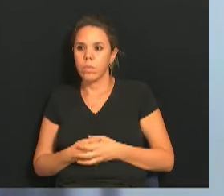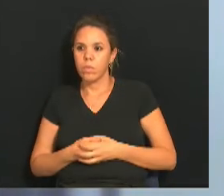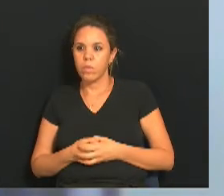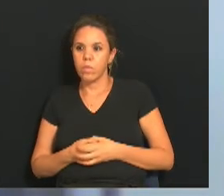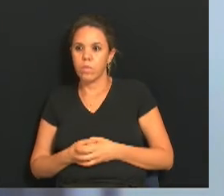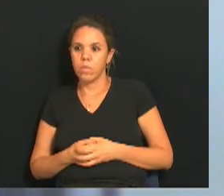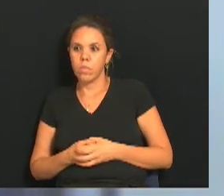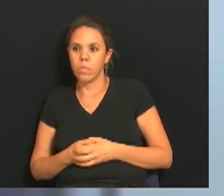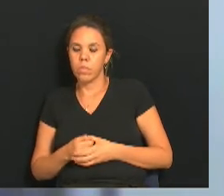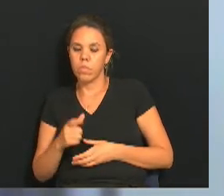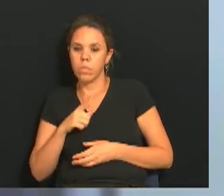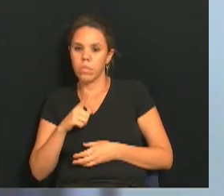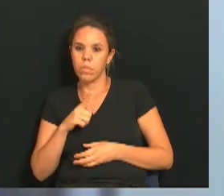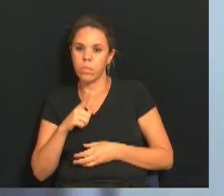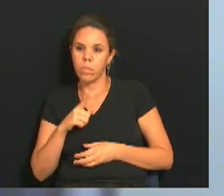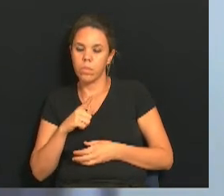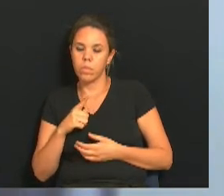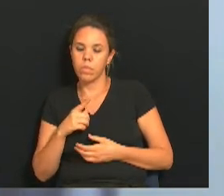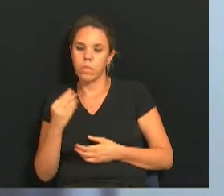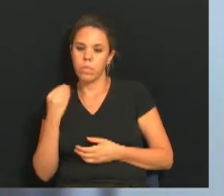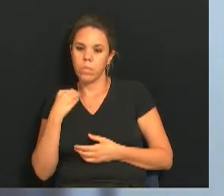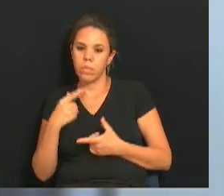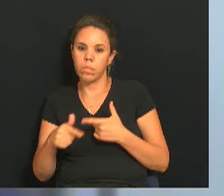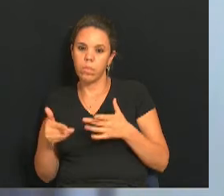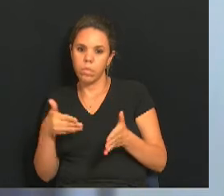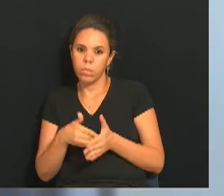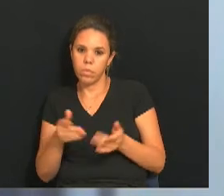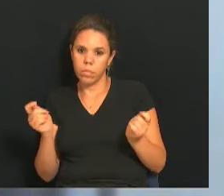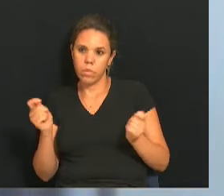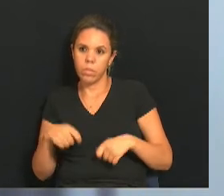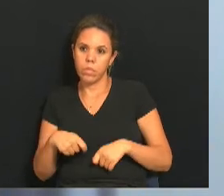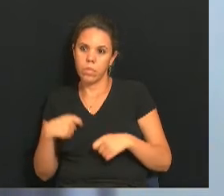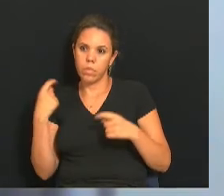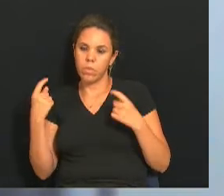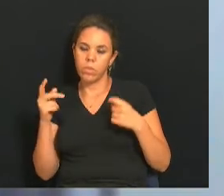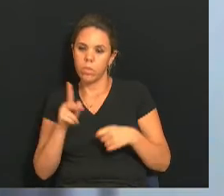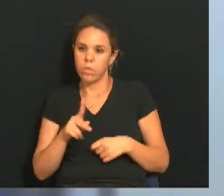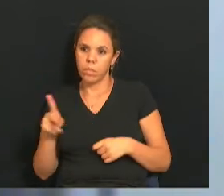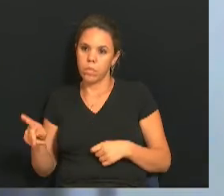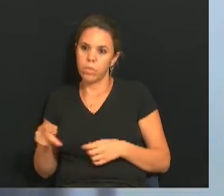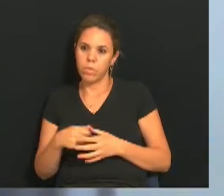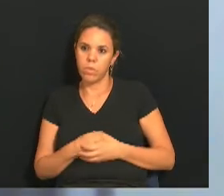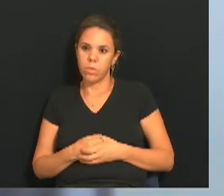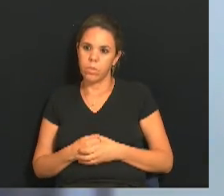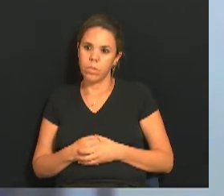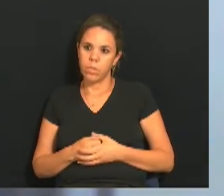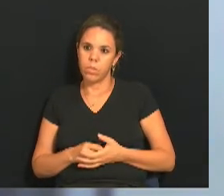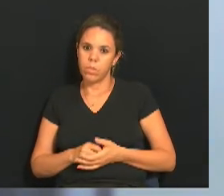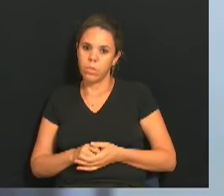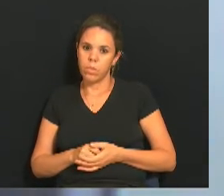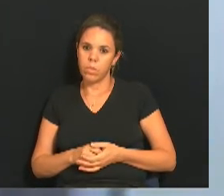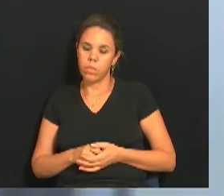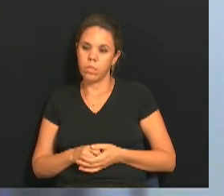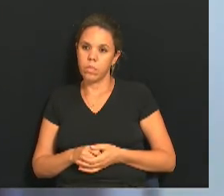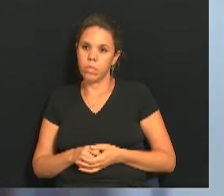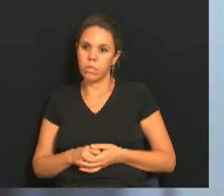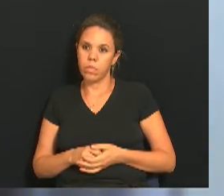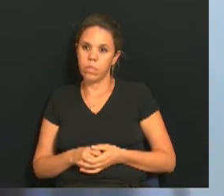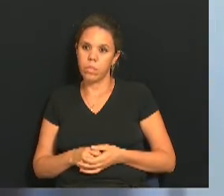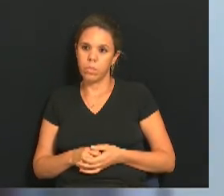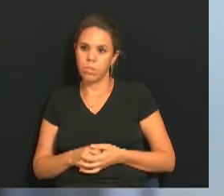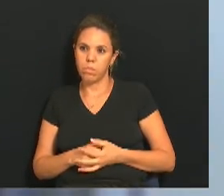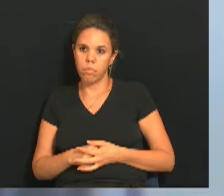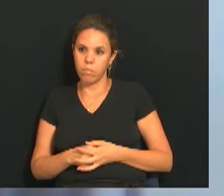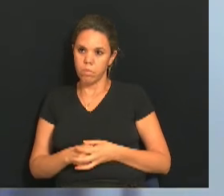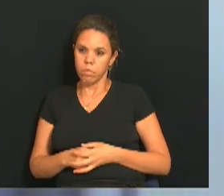gente tenha fragilidades e potências, como o professor Cláudio, inclusive, destacou uma, né? E é justamente por